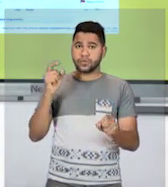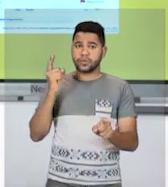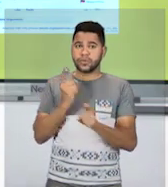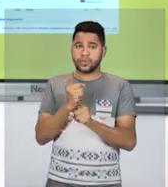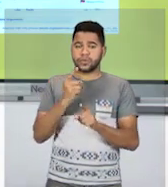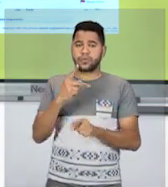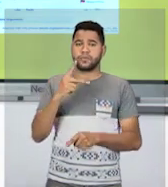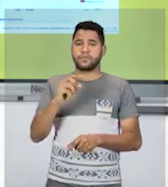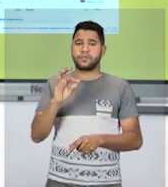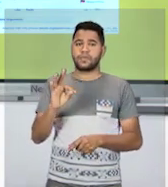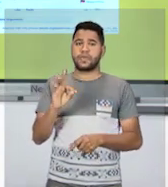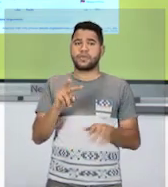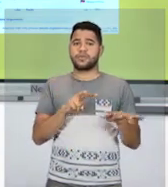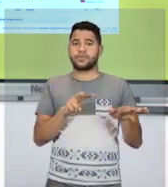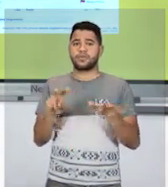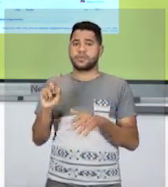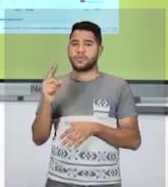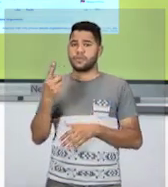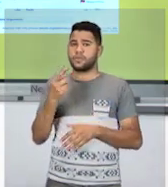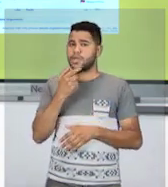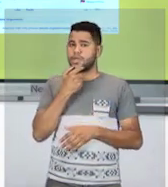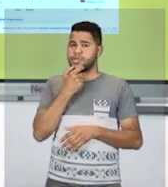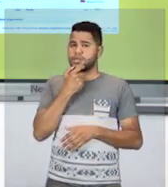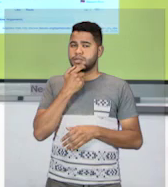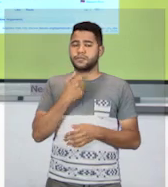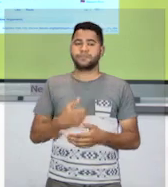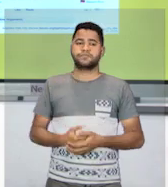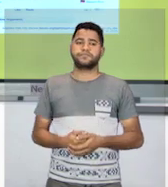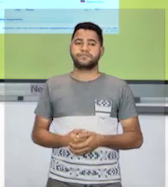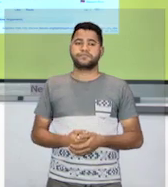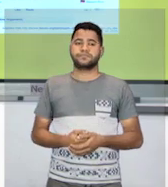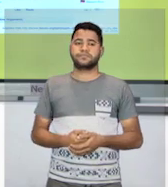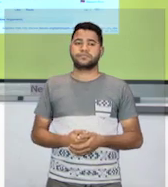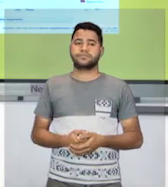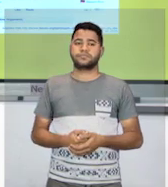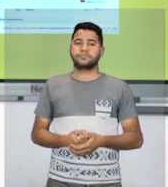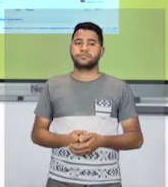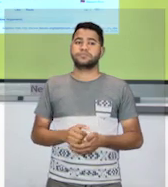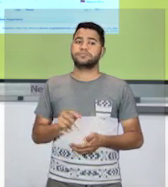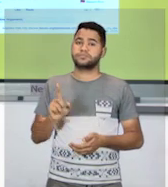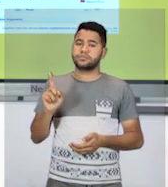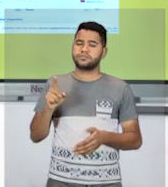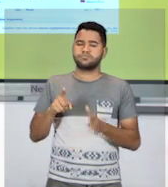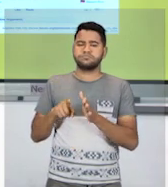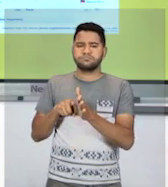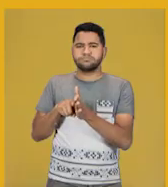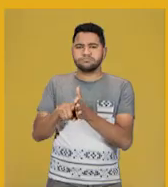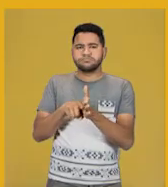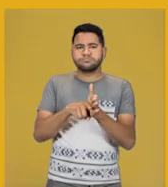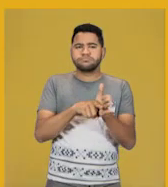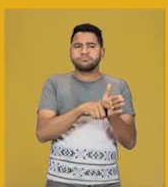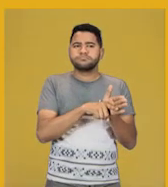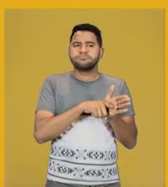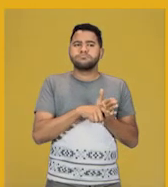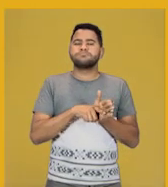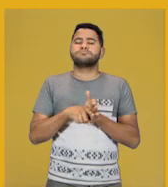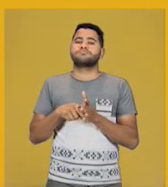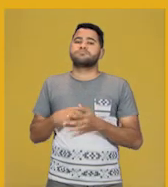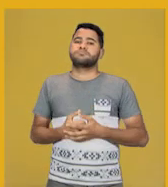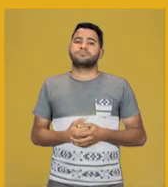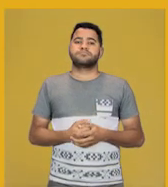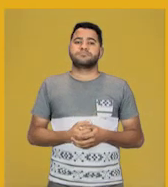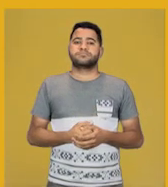aí no pet a semana um de inglês ok pessoal temos então uma pesquisa não é vamos ver